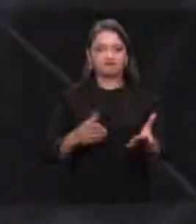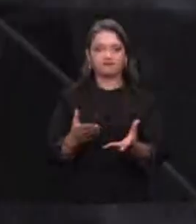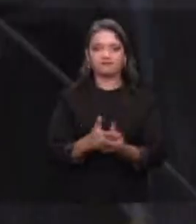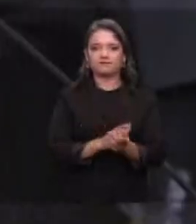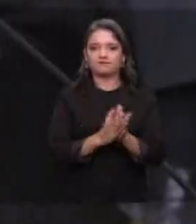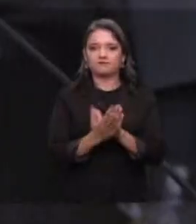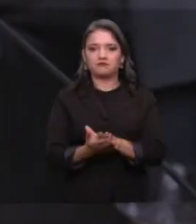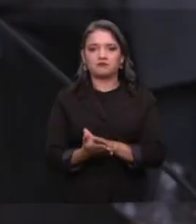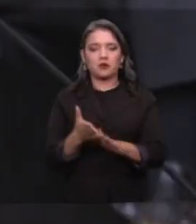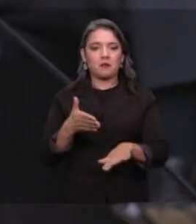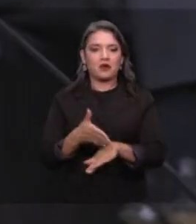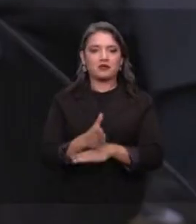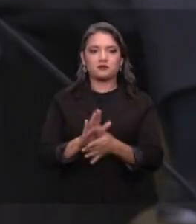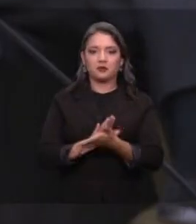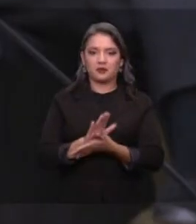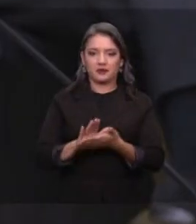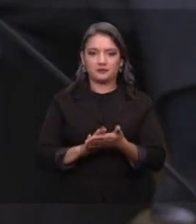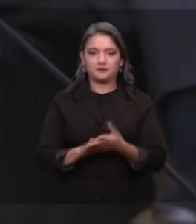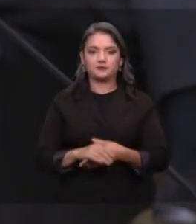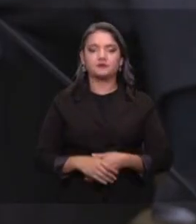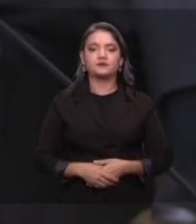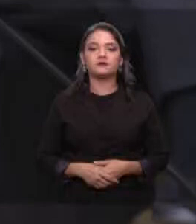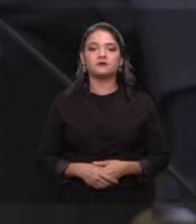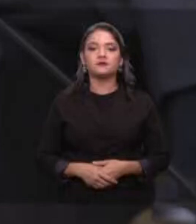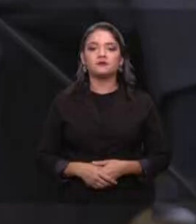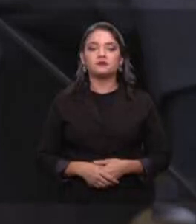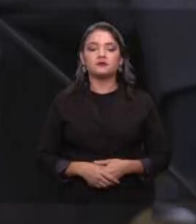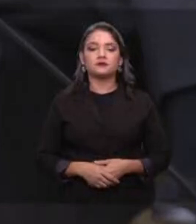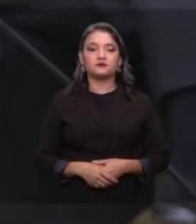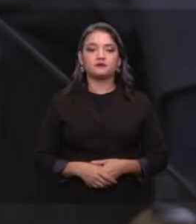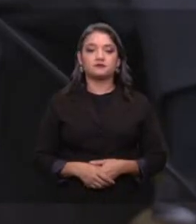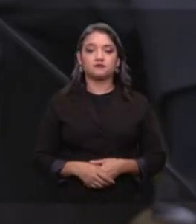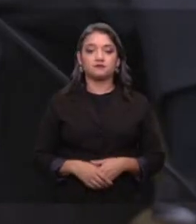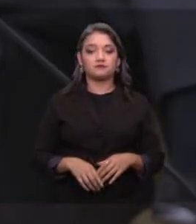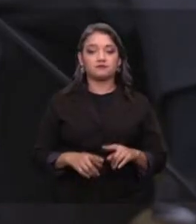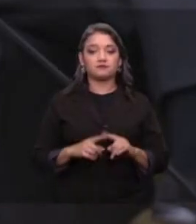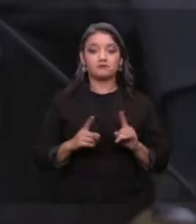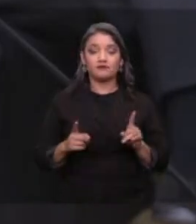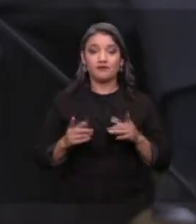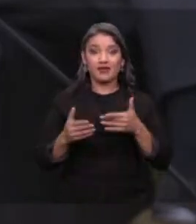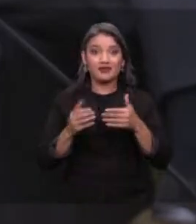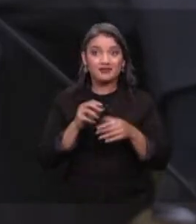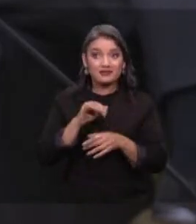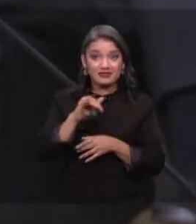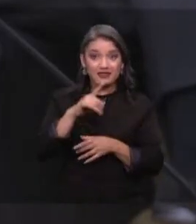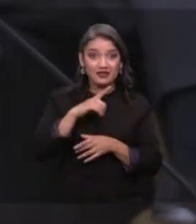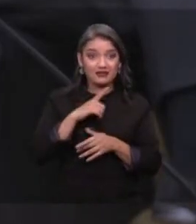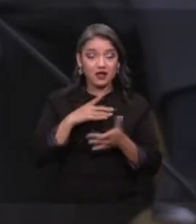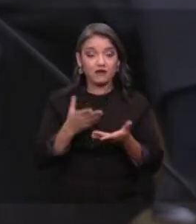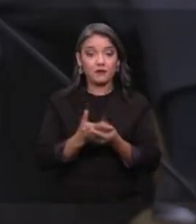nada tenha participado do processo. Ao contrário, qualquer participação no